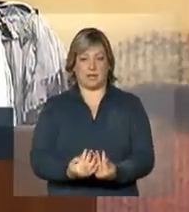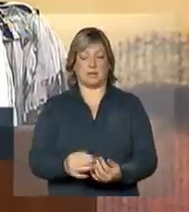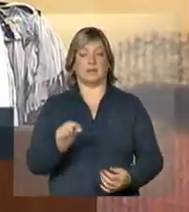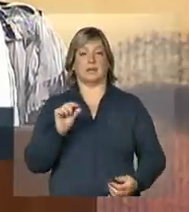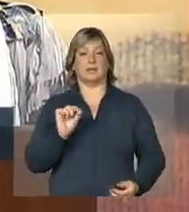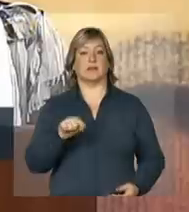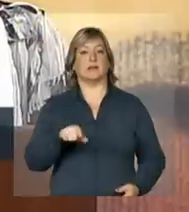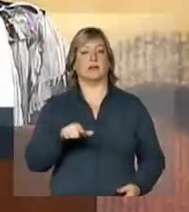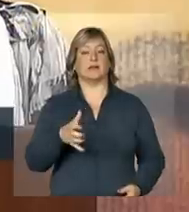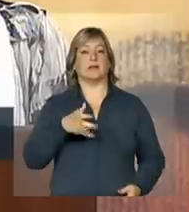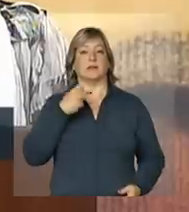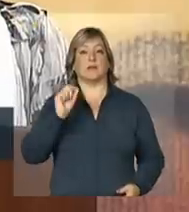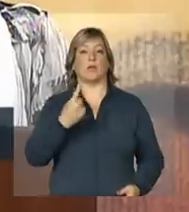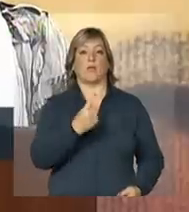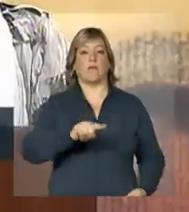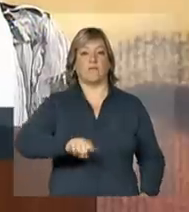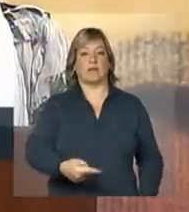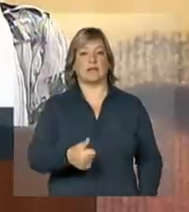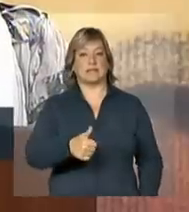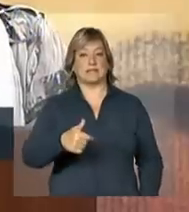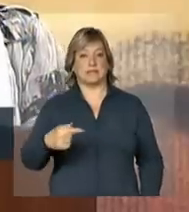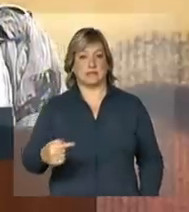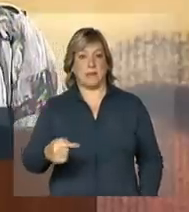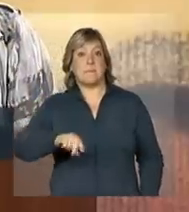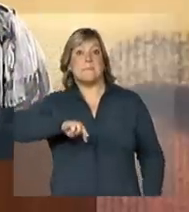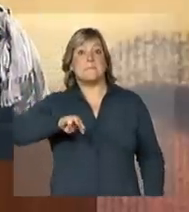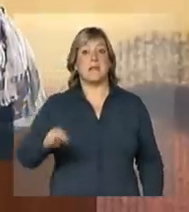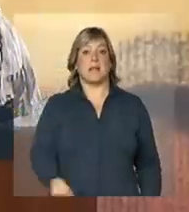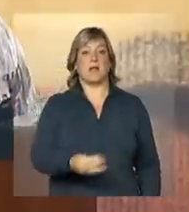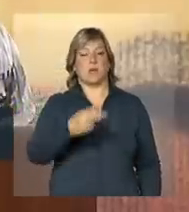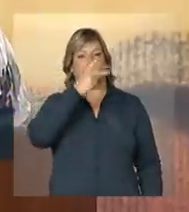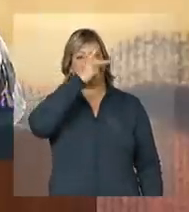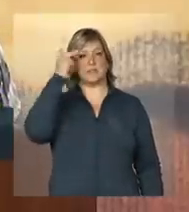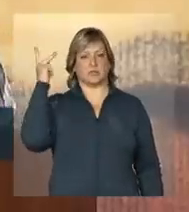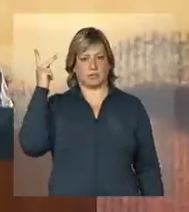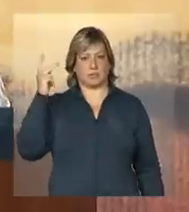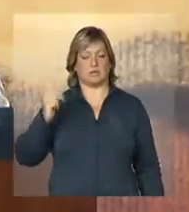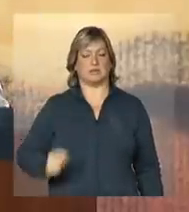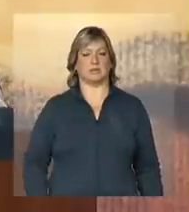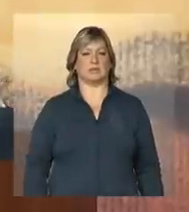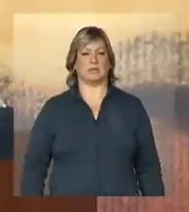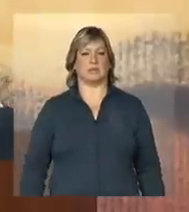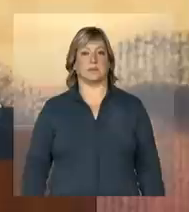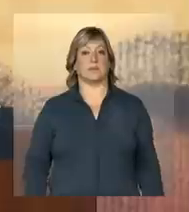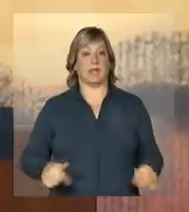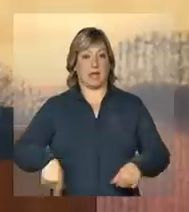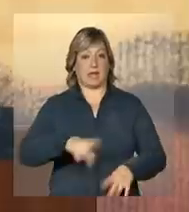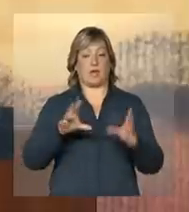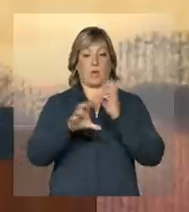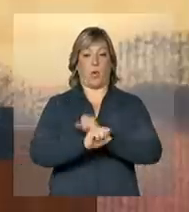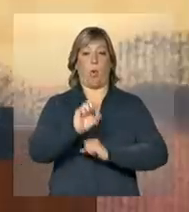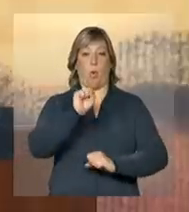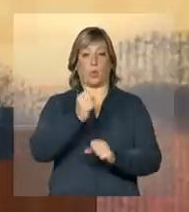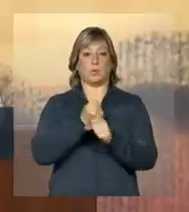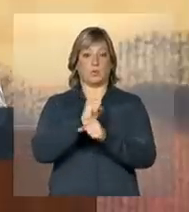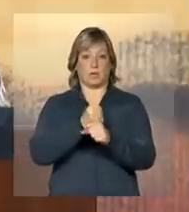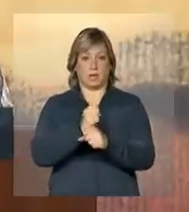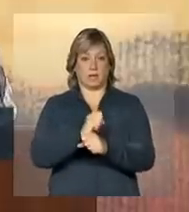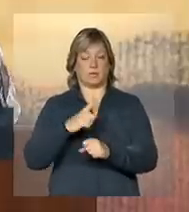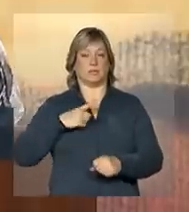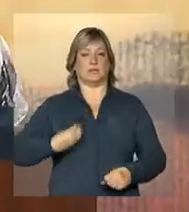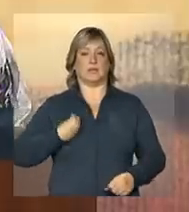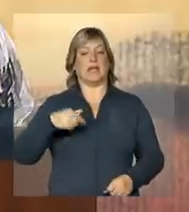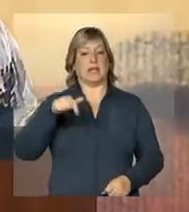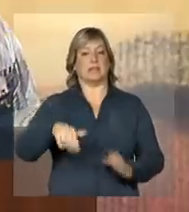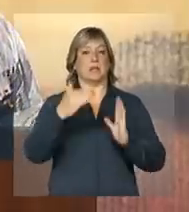significa 1,17 milhão eh de pessoas nesses 8 anos de existência o